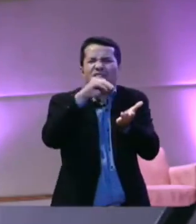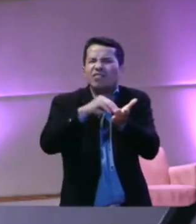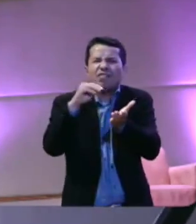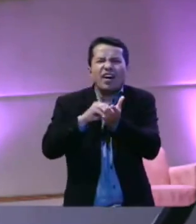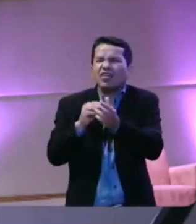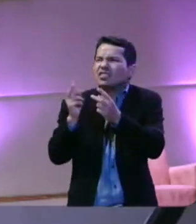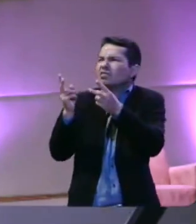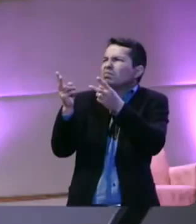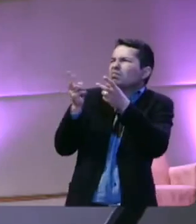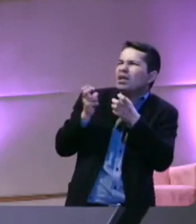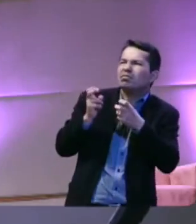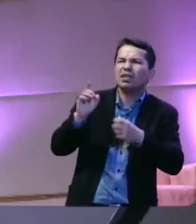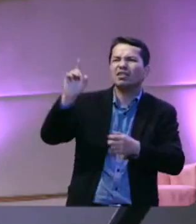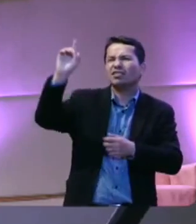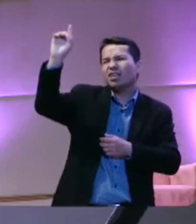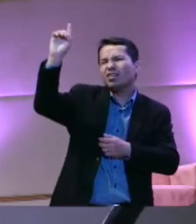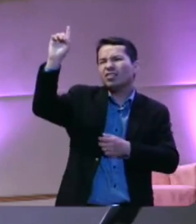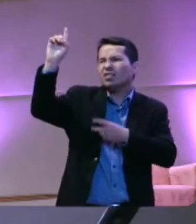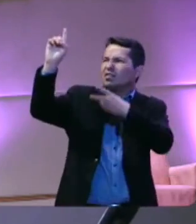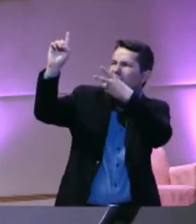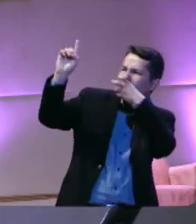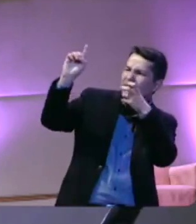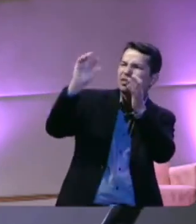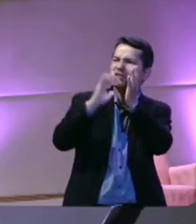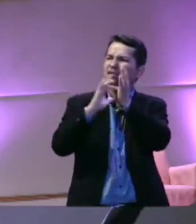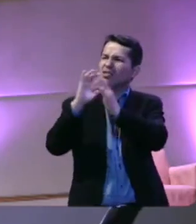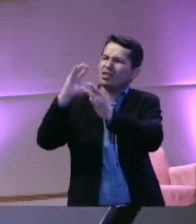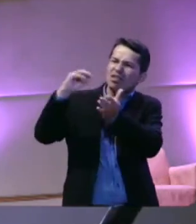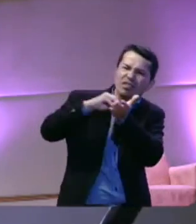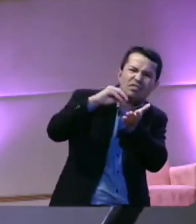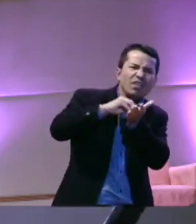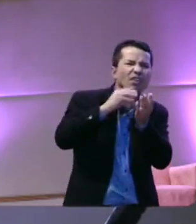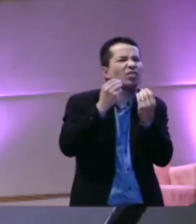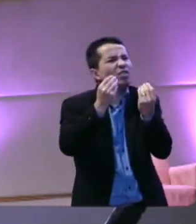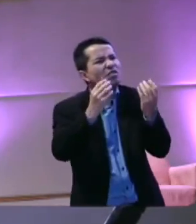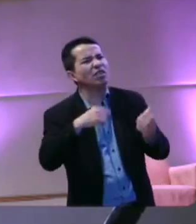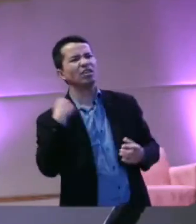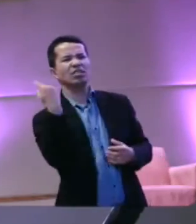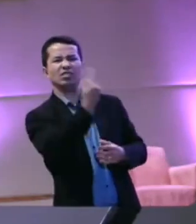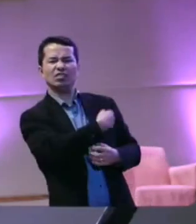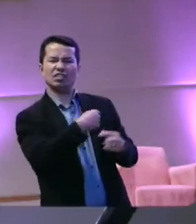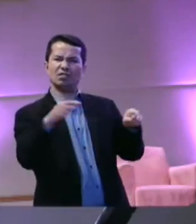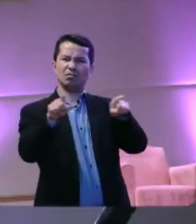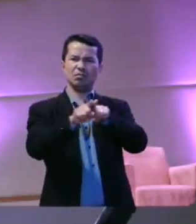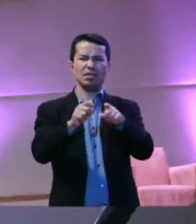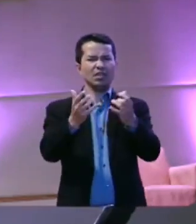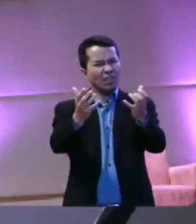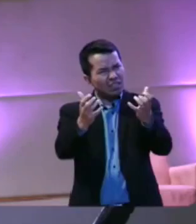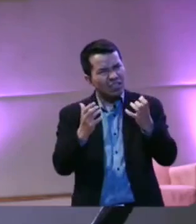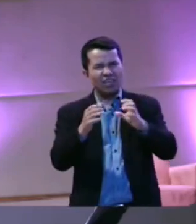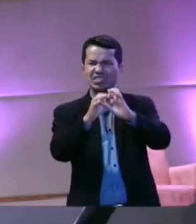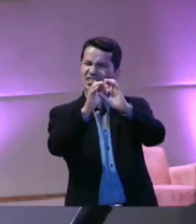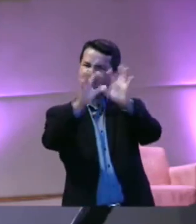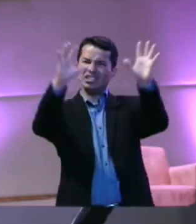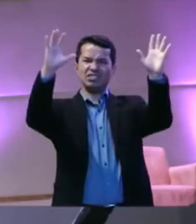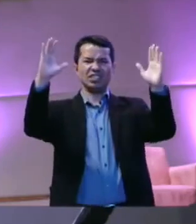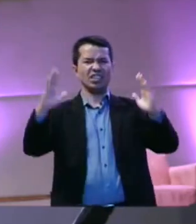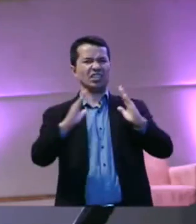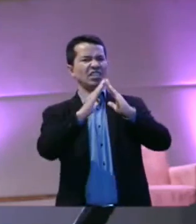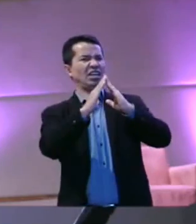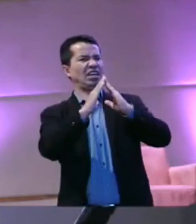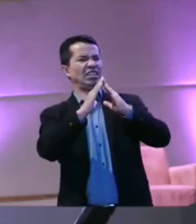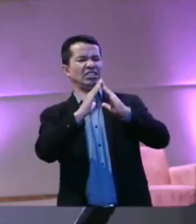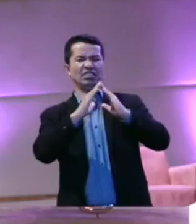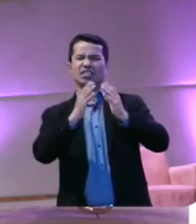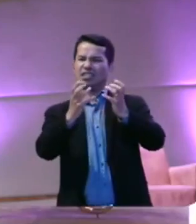disparado, dizendo: eu não quero perder essa visitação, eu quero dar minha casa, eu quero ser eu mesmo uma casa de